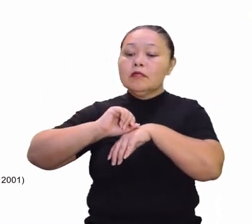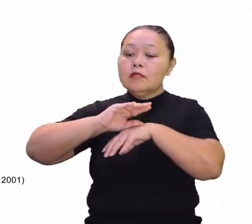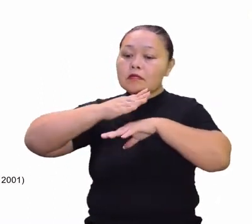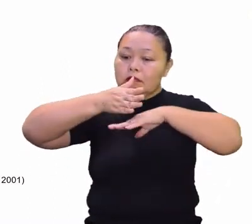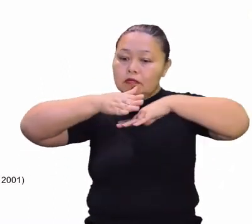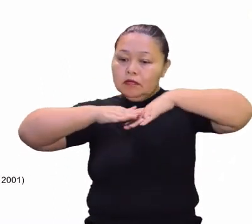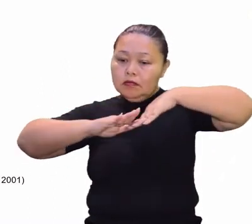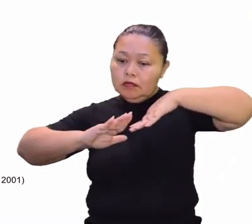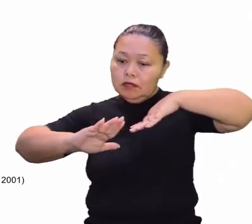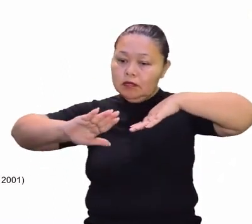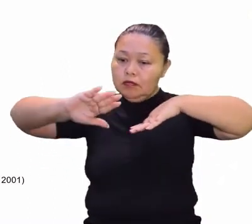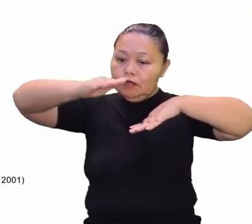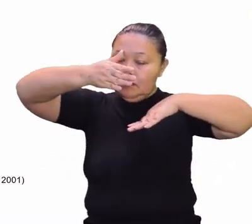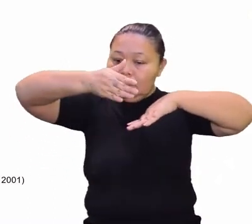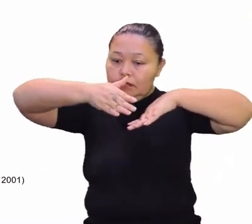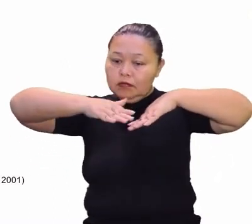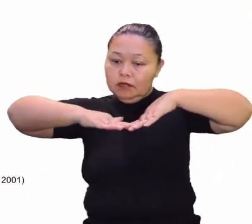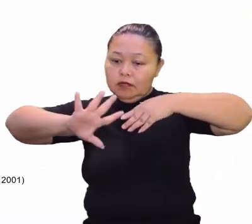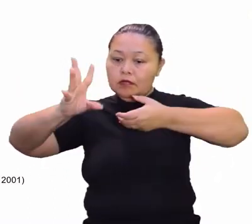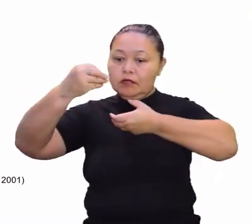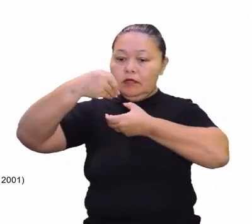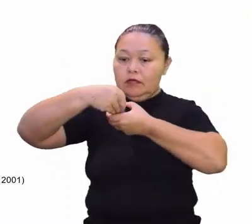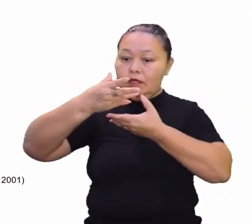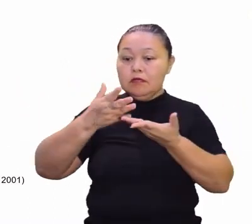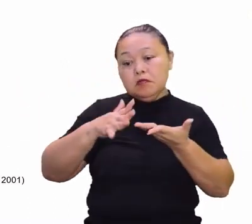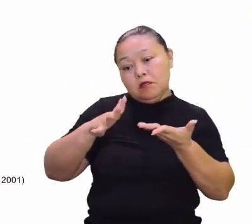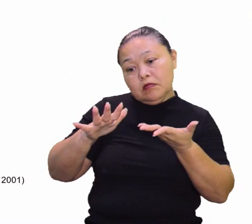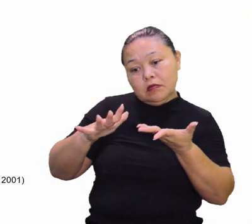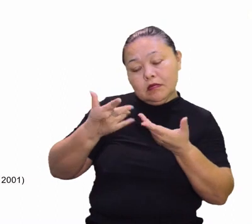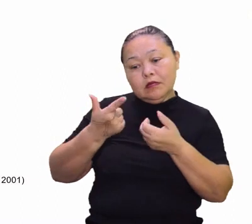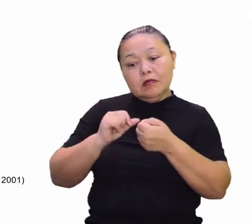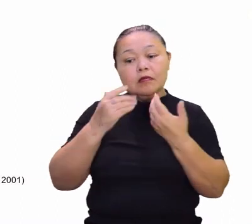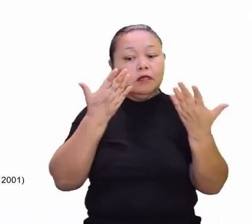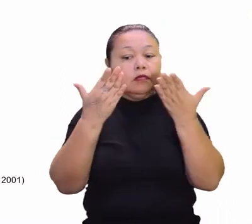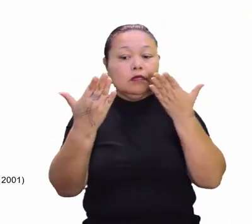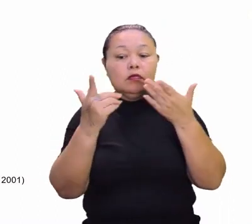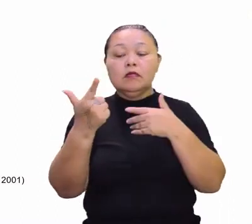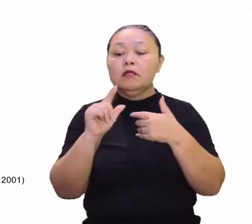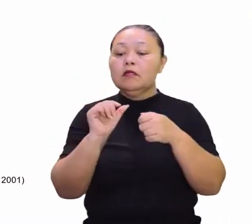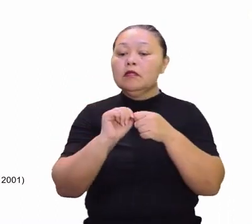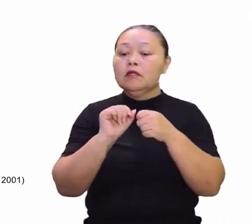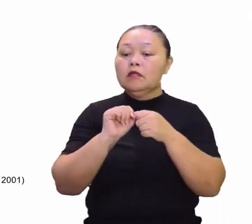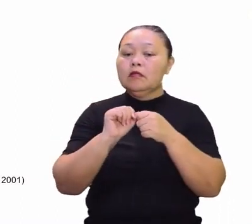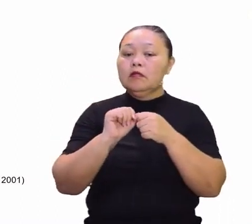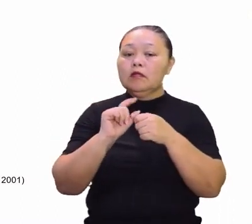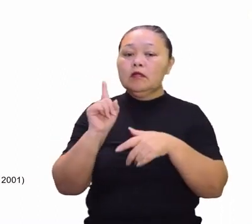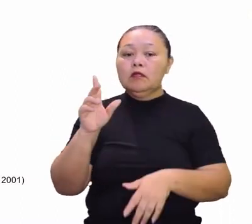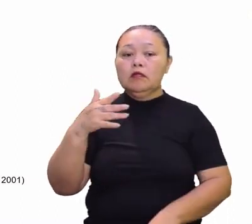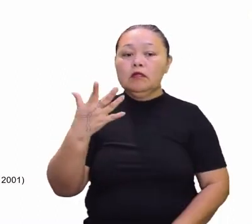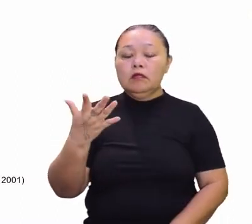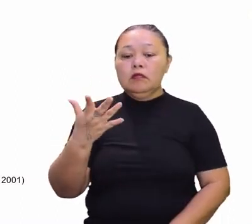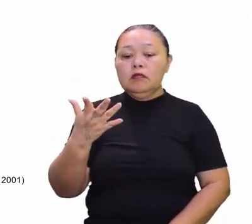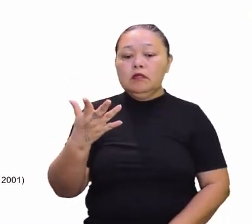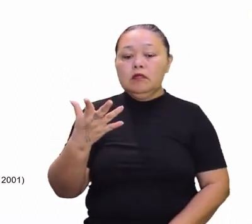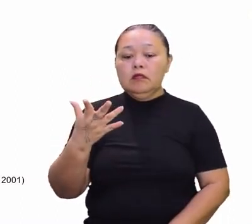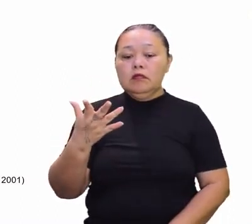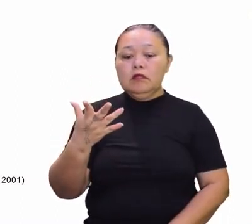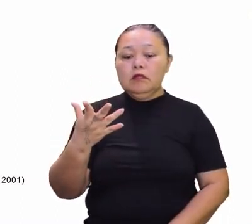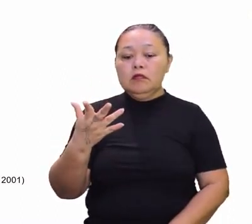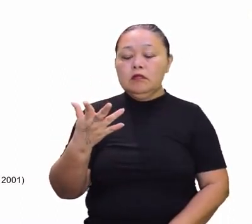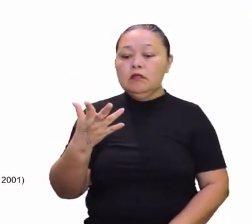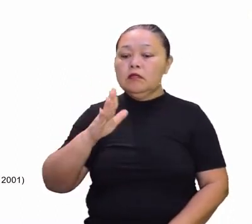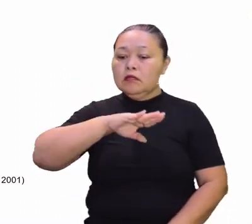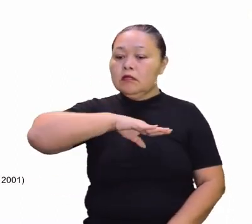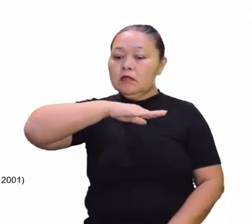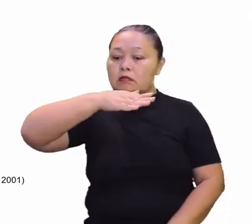de depressão, que são áreas intermediárias se comparadas com a questão